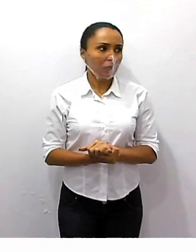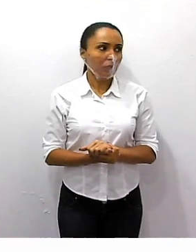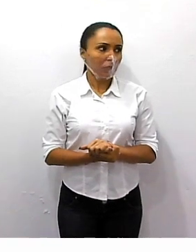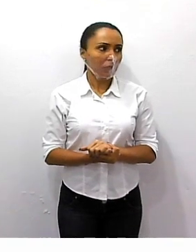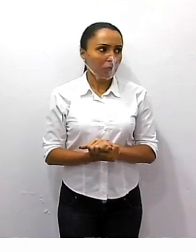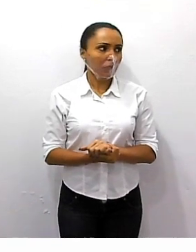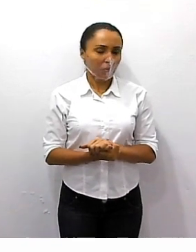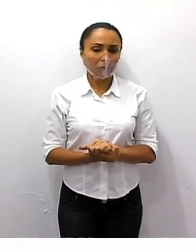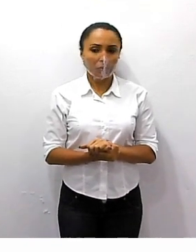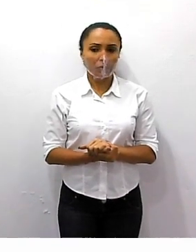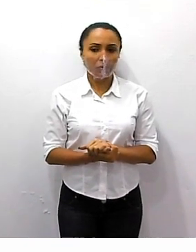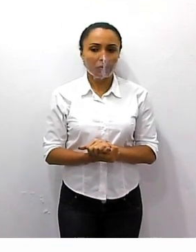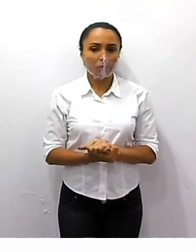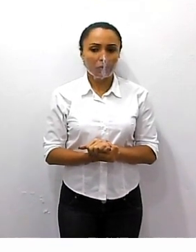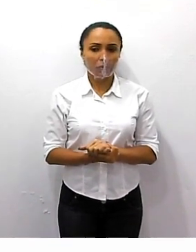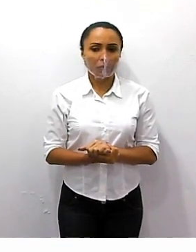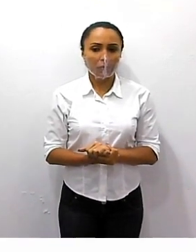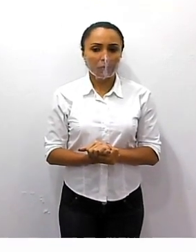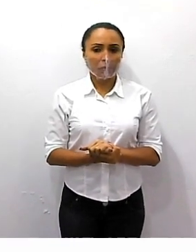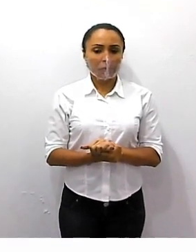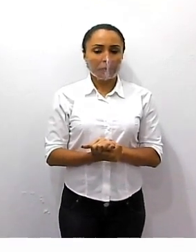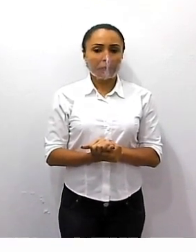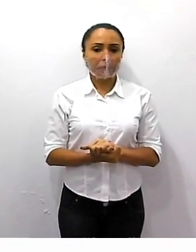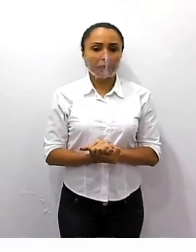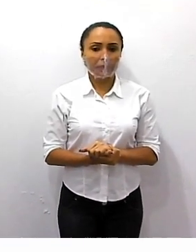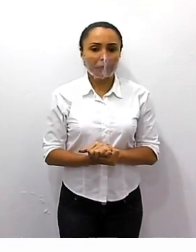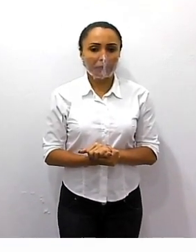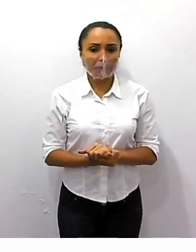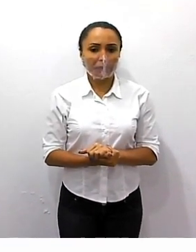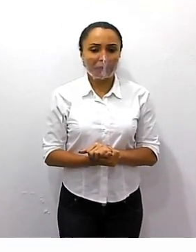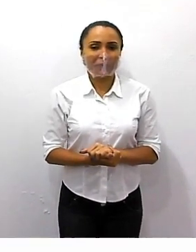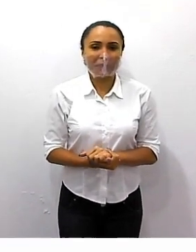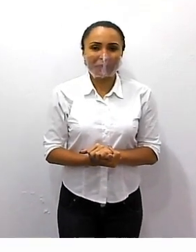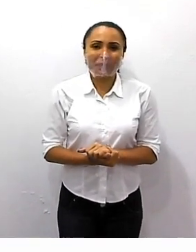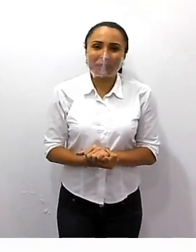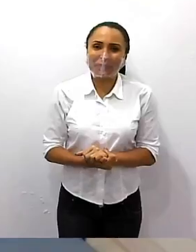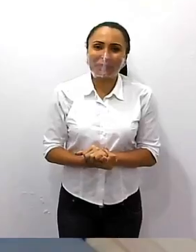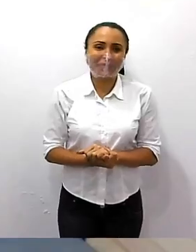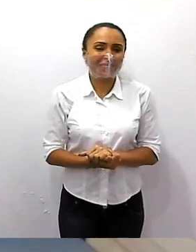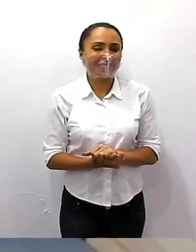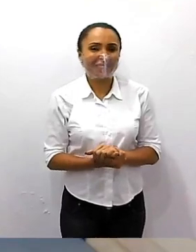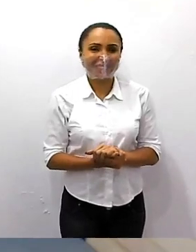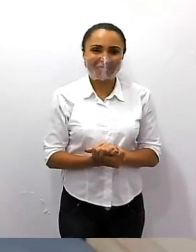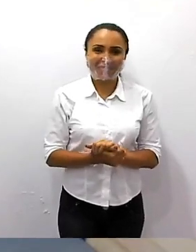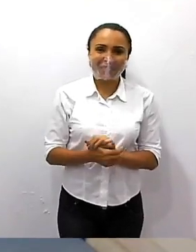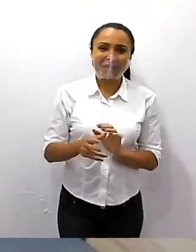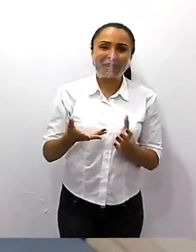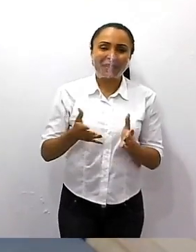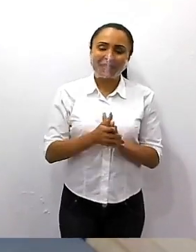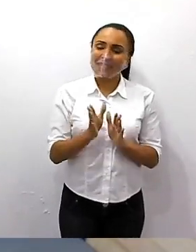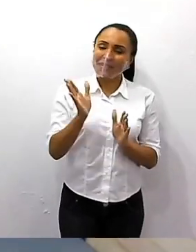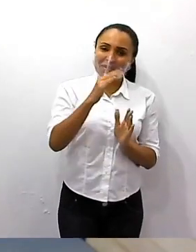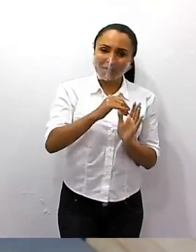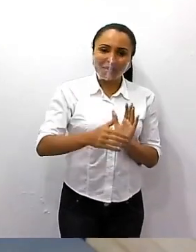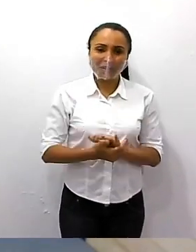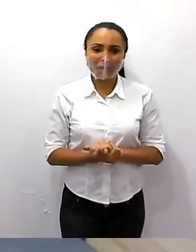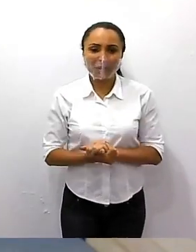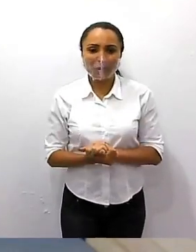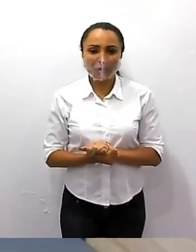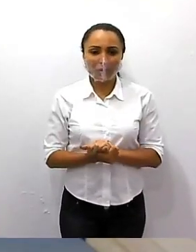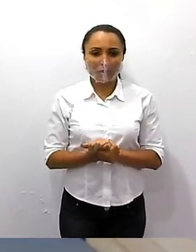com conjunções, é verdade, pode ser. Vamos lá. O professor de português sai catando erro em tudo, né? Vamos embora. Tem aí,